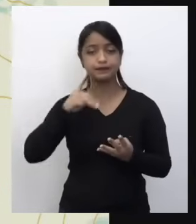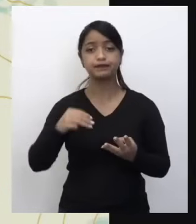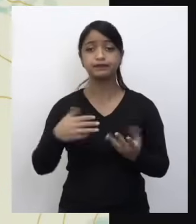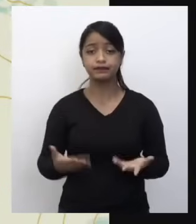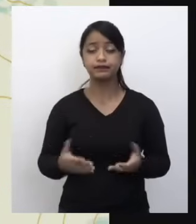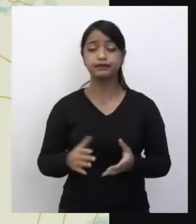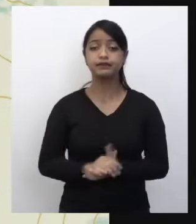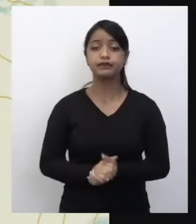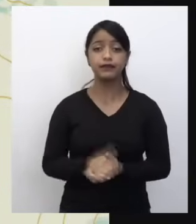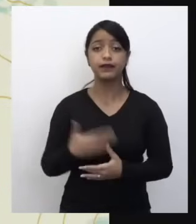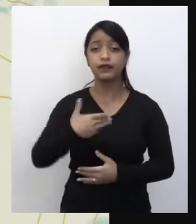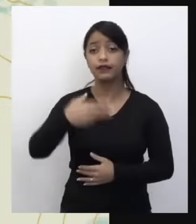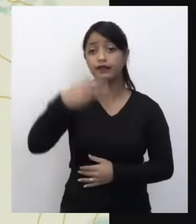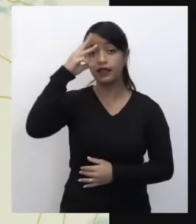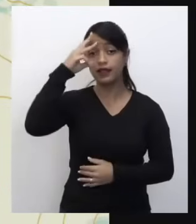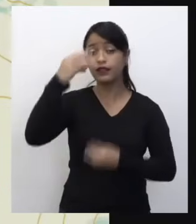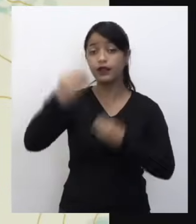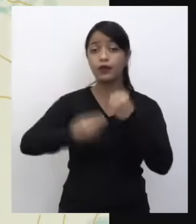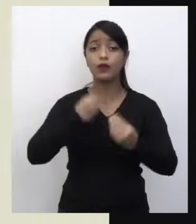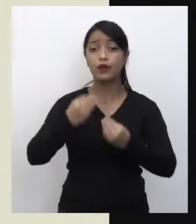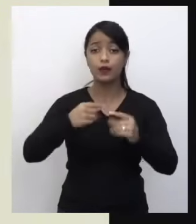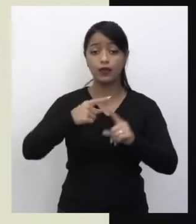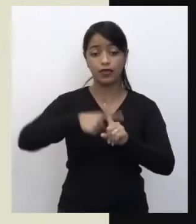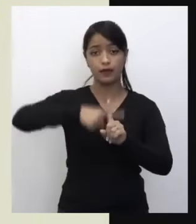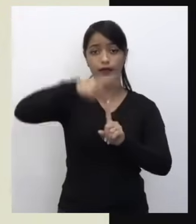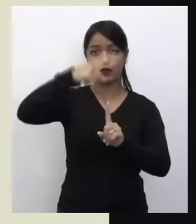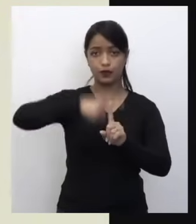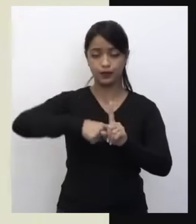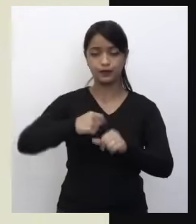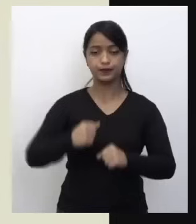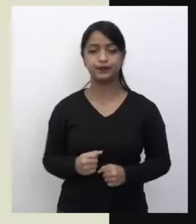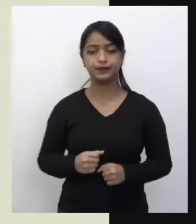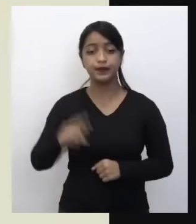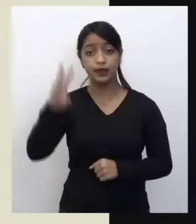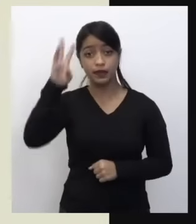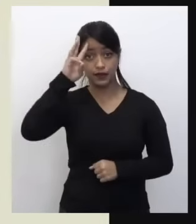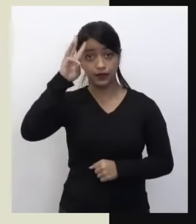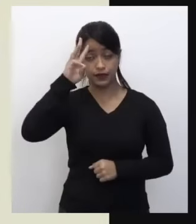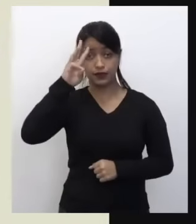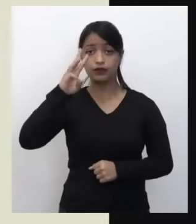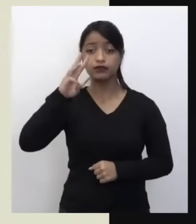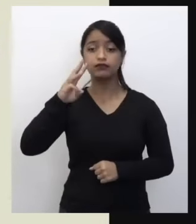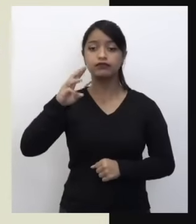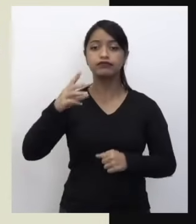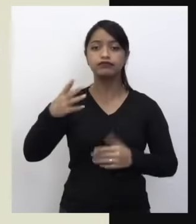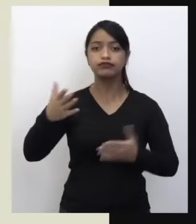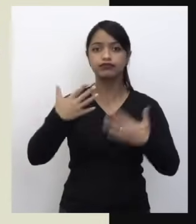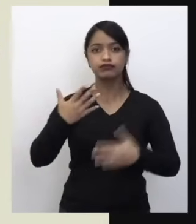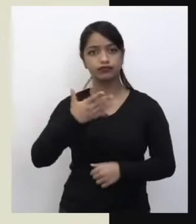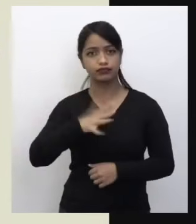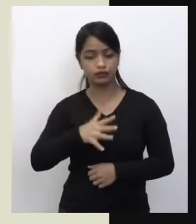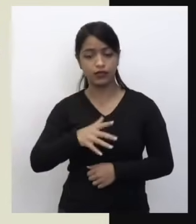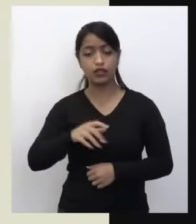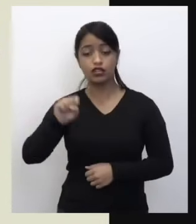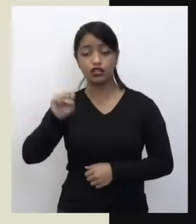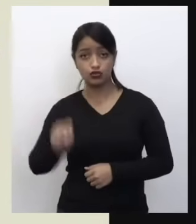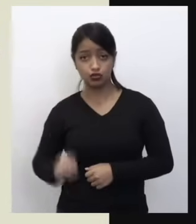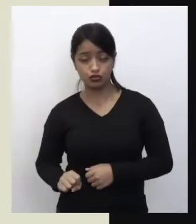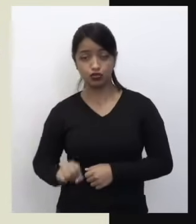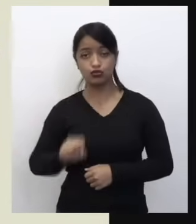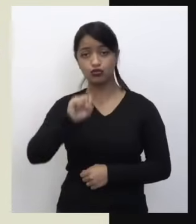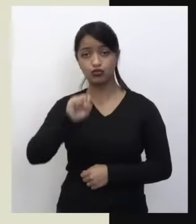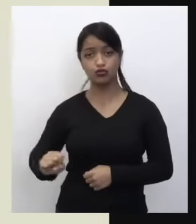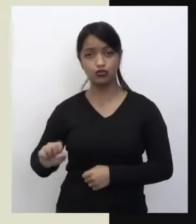as temperaturas nesta terça-feira em todo o Brasil. Terça-feira segue com temperaturas mais amenas em áreas do sul, centro-sul e sudeste do